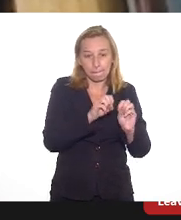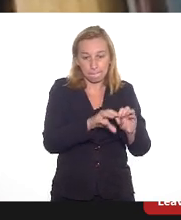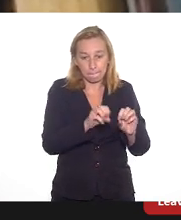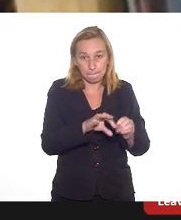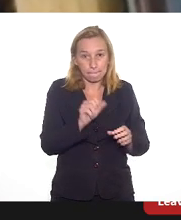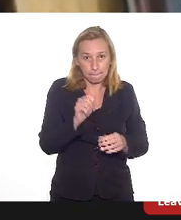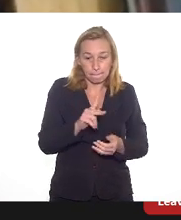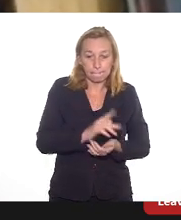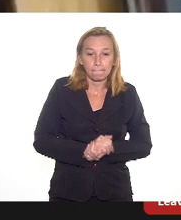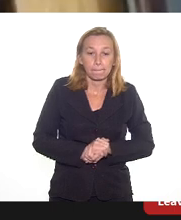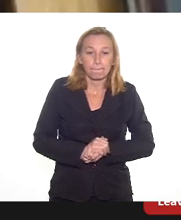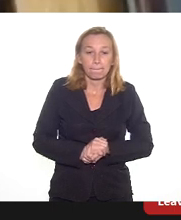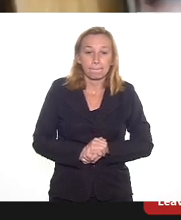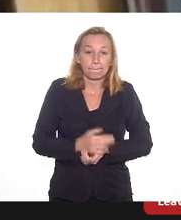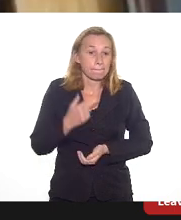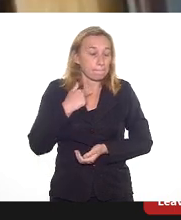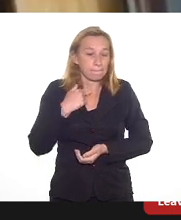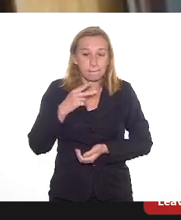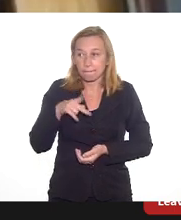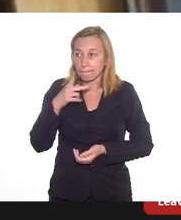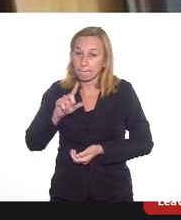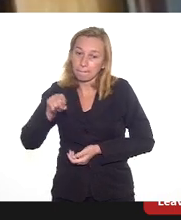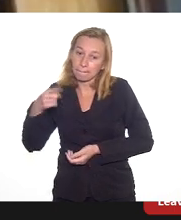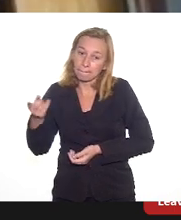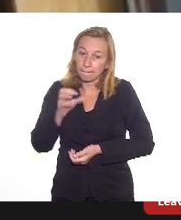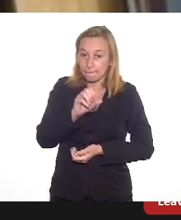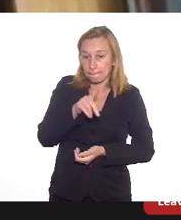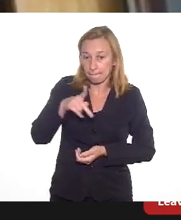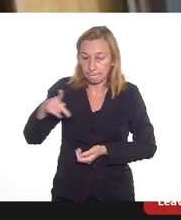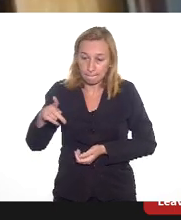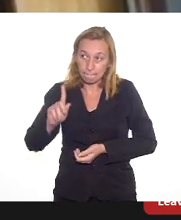Vinculados à SEDUC. Eu não posso falar pela SECT, enfim,